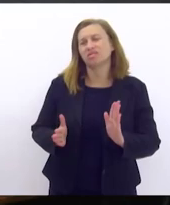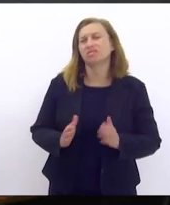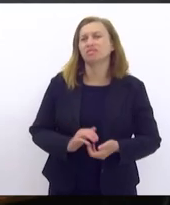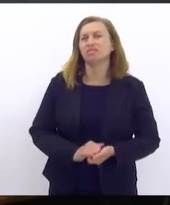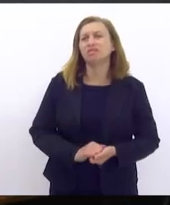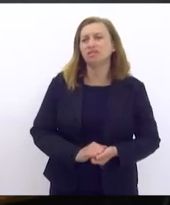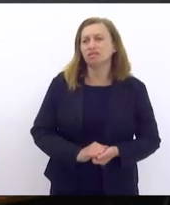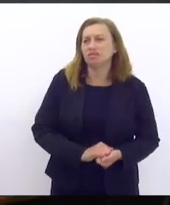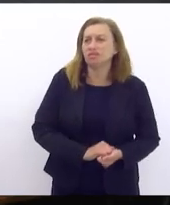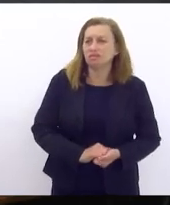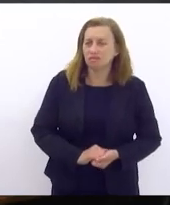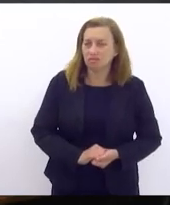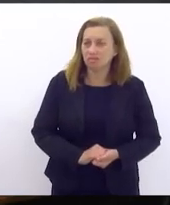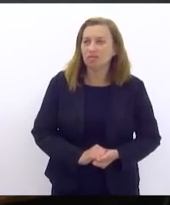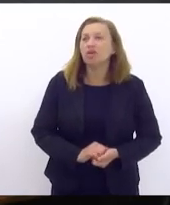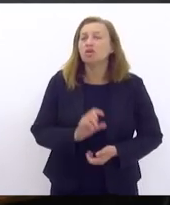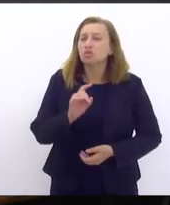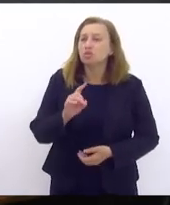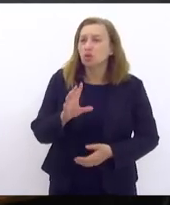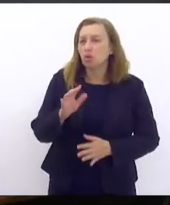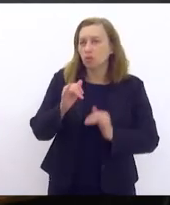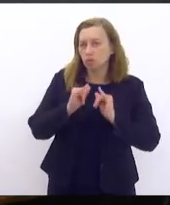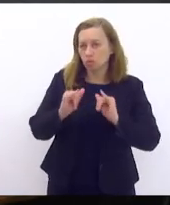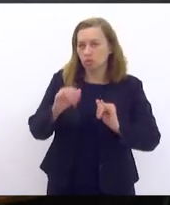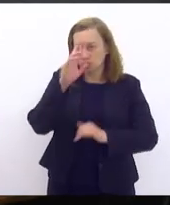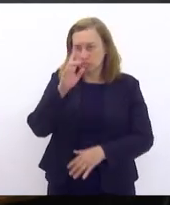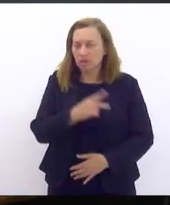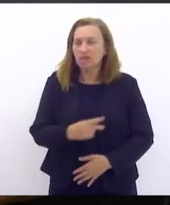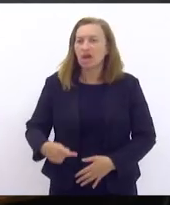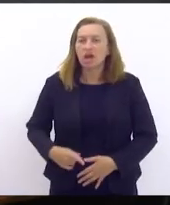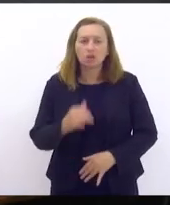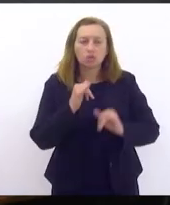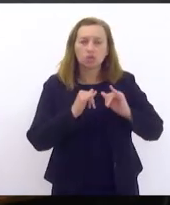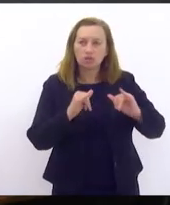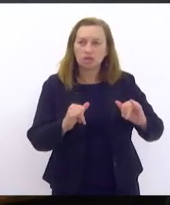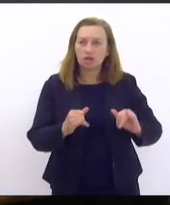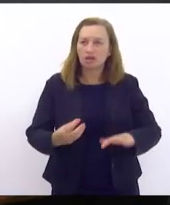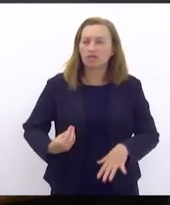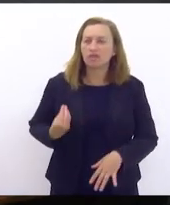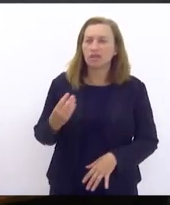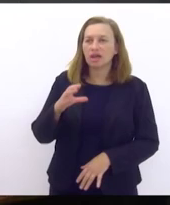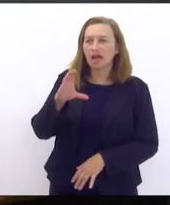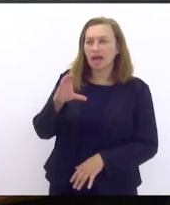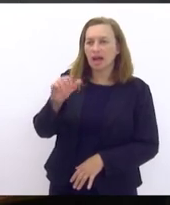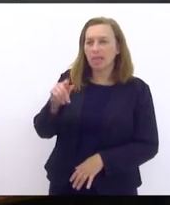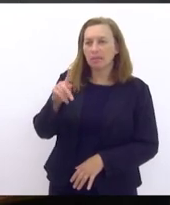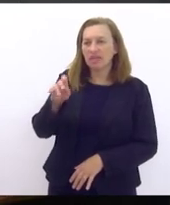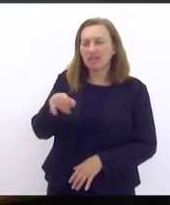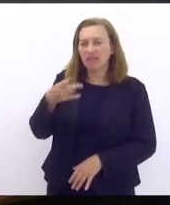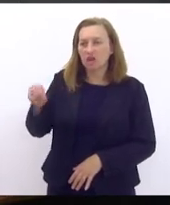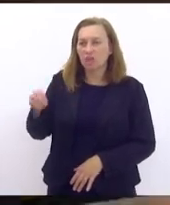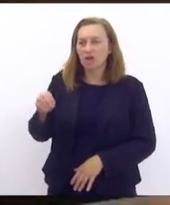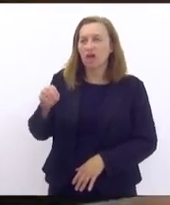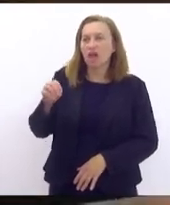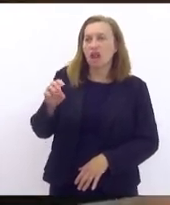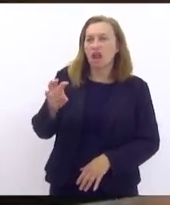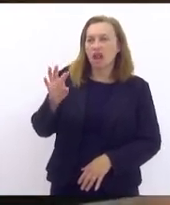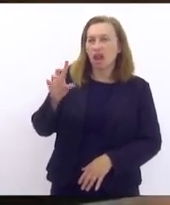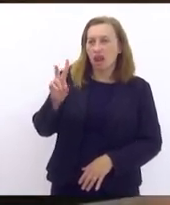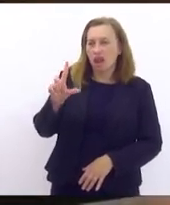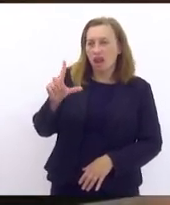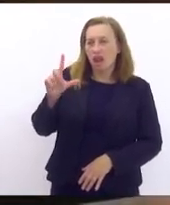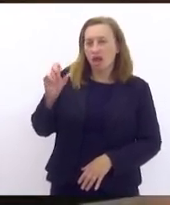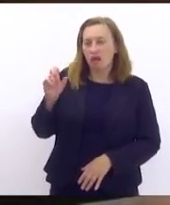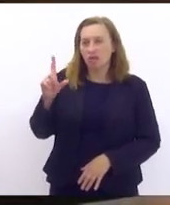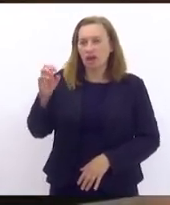pode presidente, ser? É, no meu caso é só um anúncio, presidente. Anunciar a presença do capitão Leonardo do Recon, que está sendo agraciado com